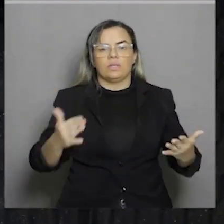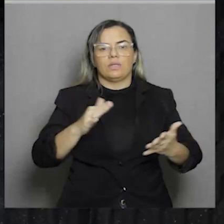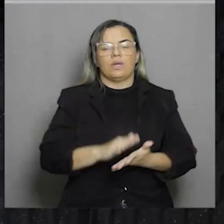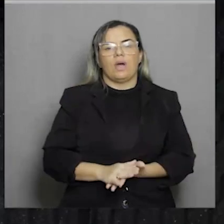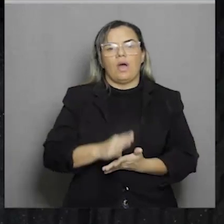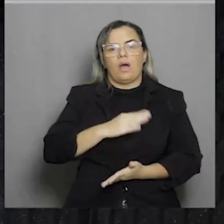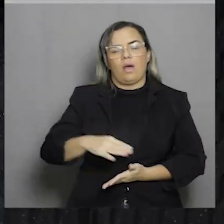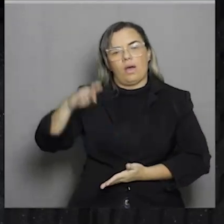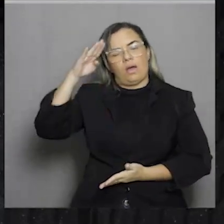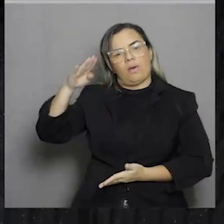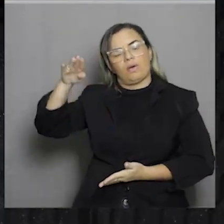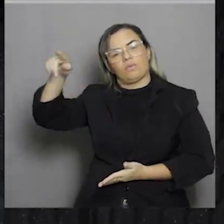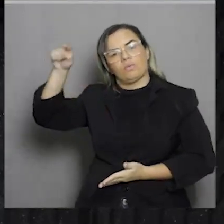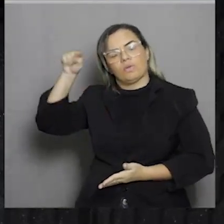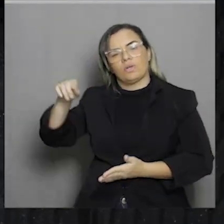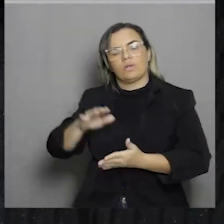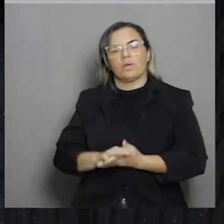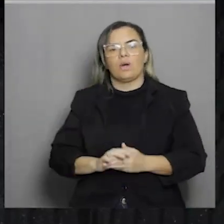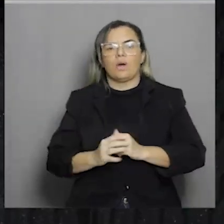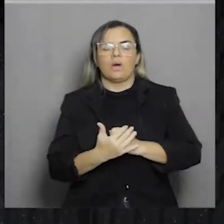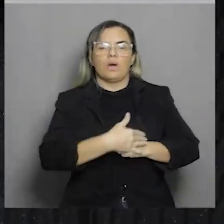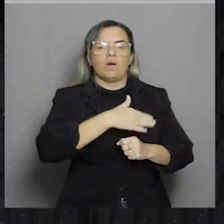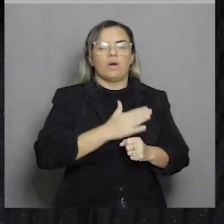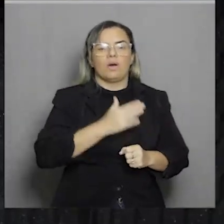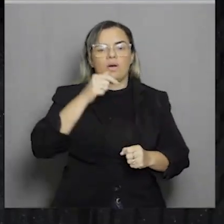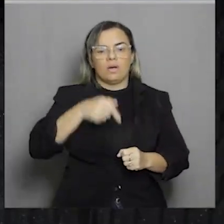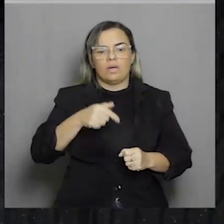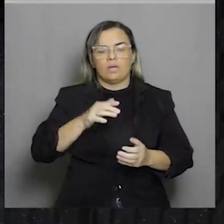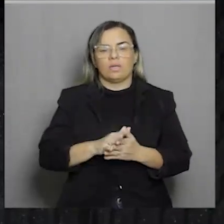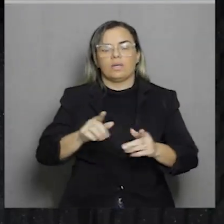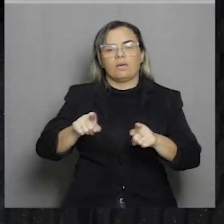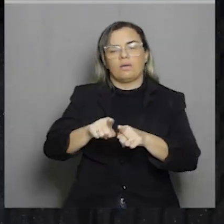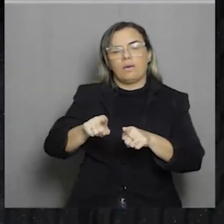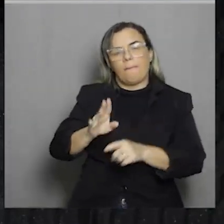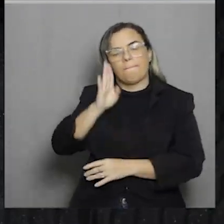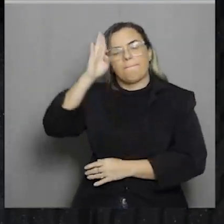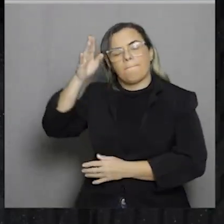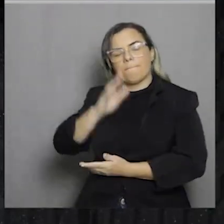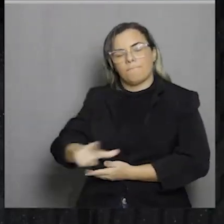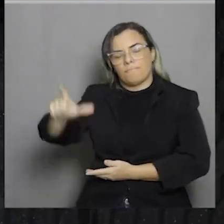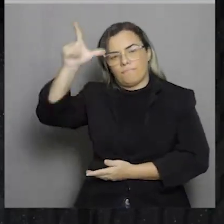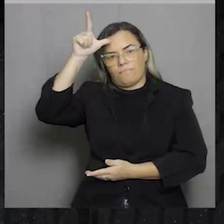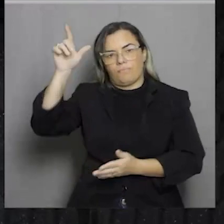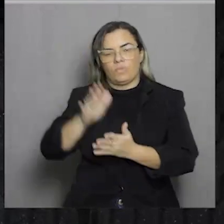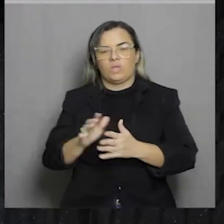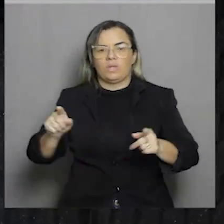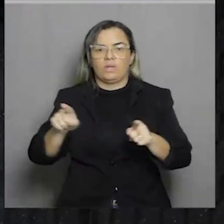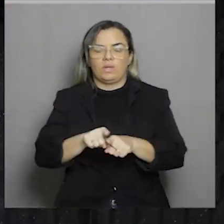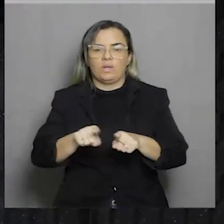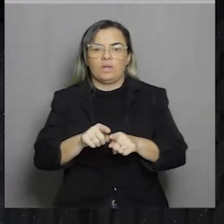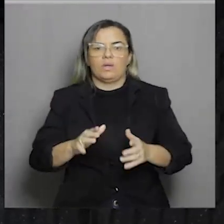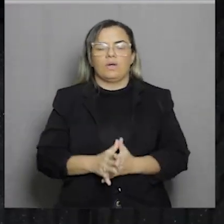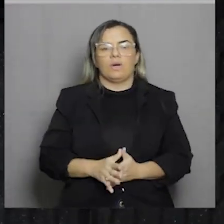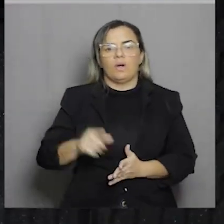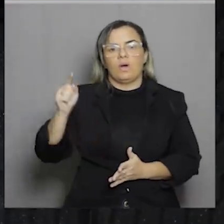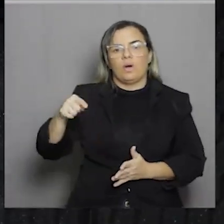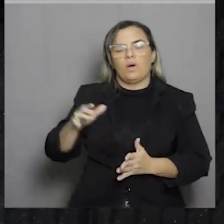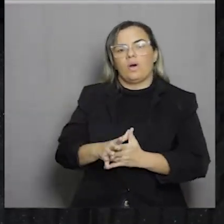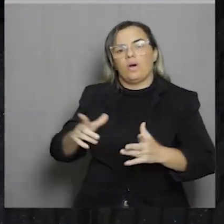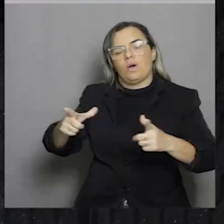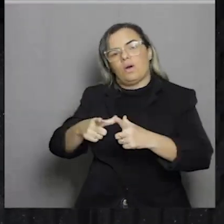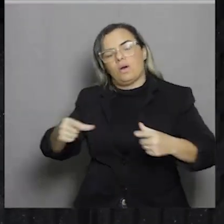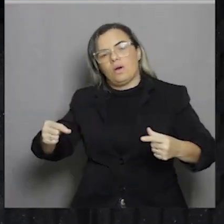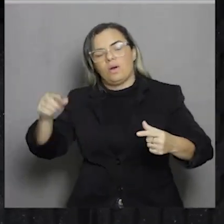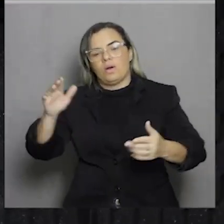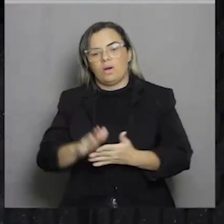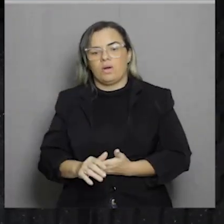nazi-fascista, principalmente da Alemanha hitleriana e do Japão ultranacionalista, no caso lá